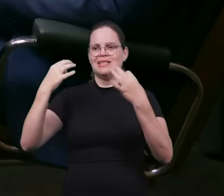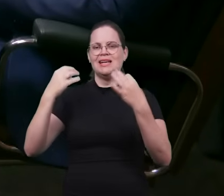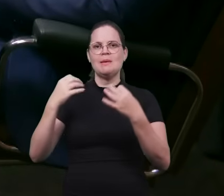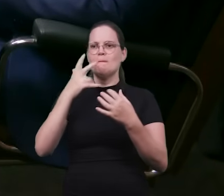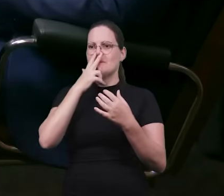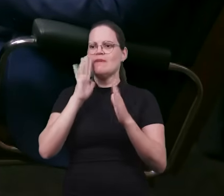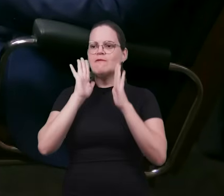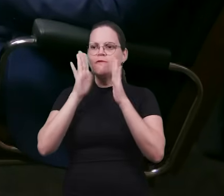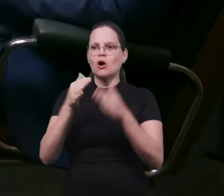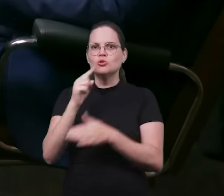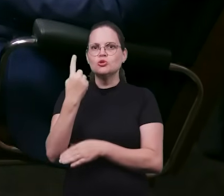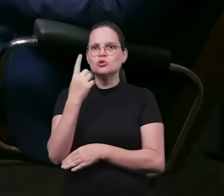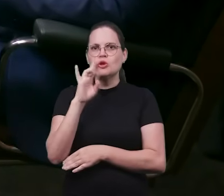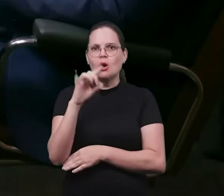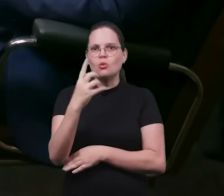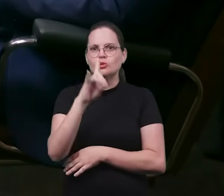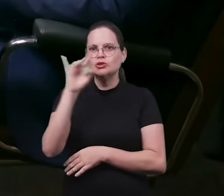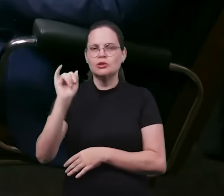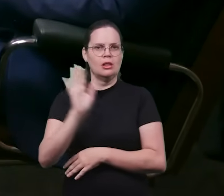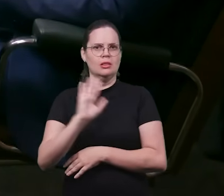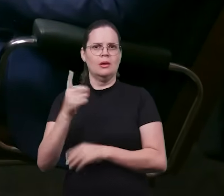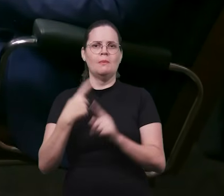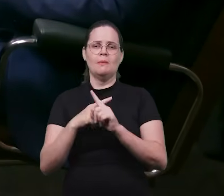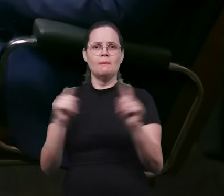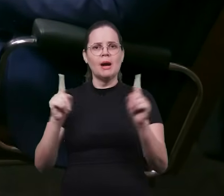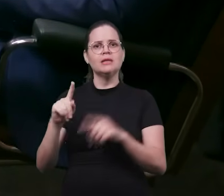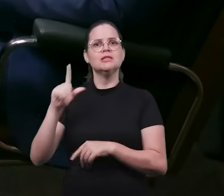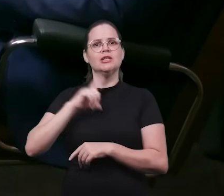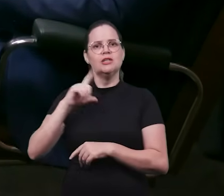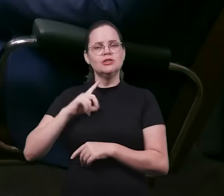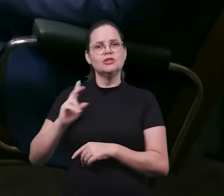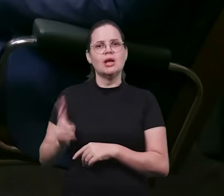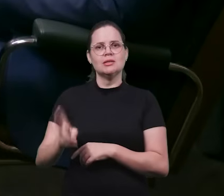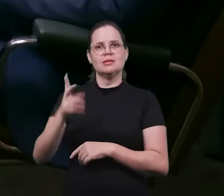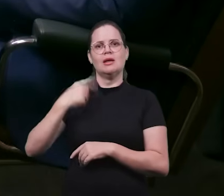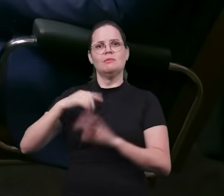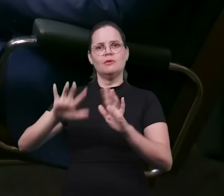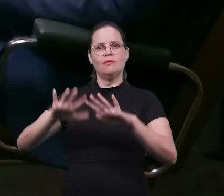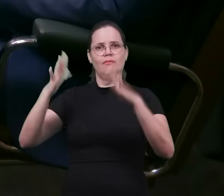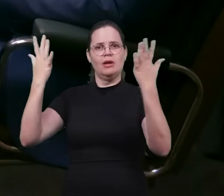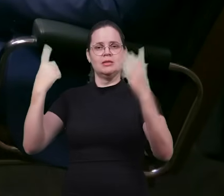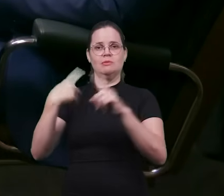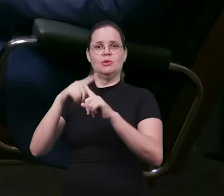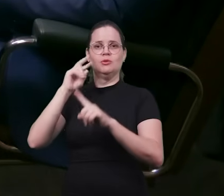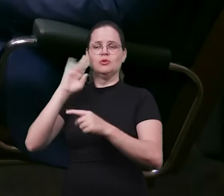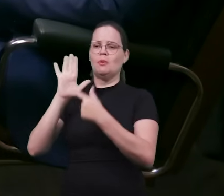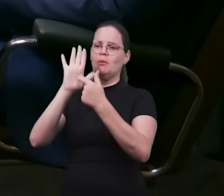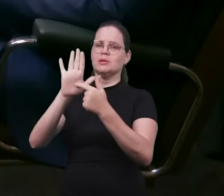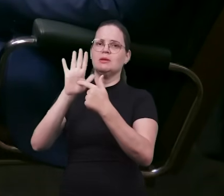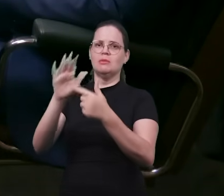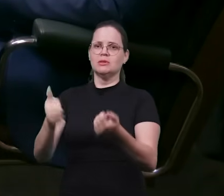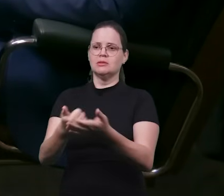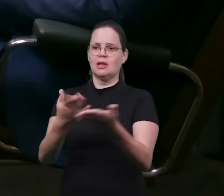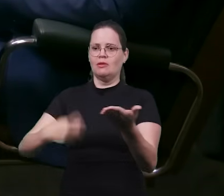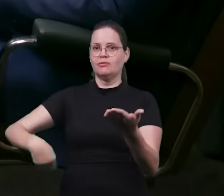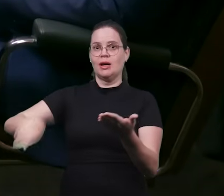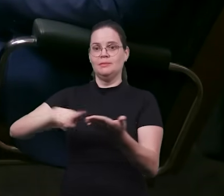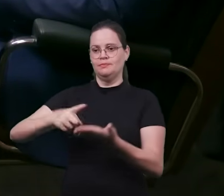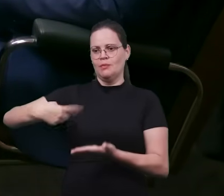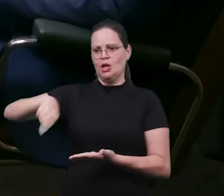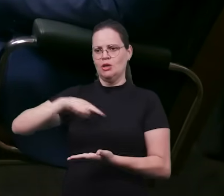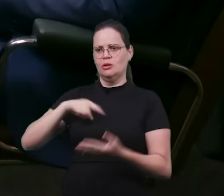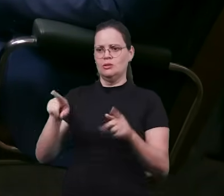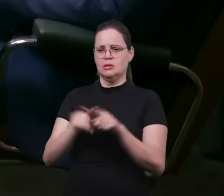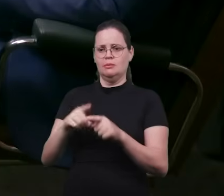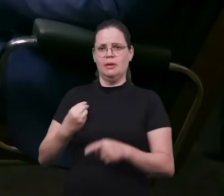a Deus é sempre uma alegria. Nós não temos necessidade de outras festas, porque Deus tem feito uma